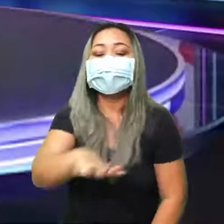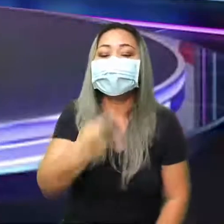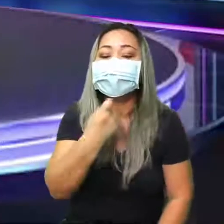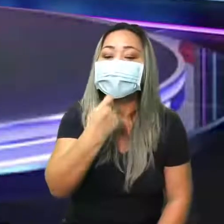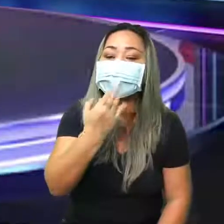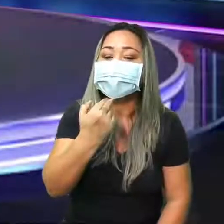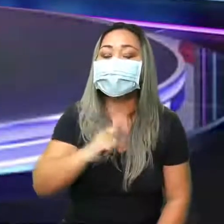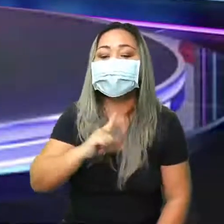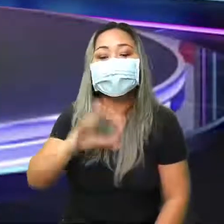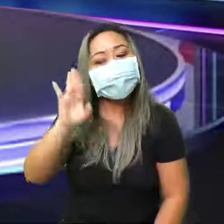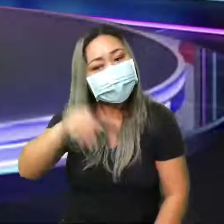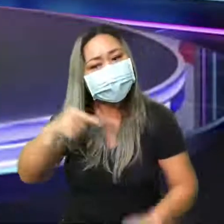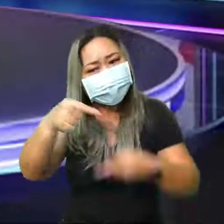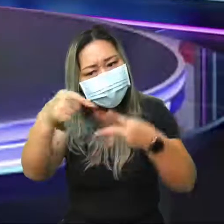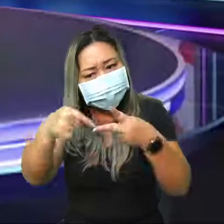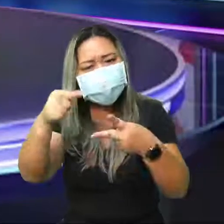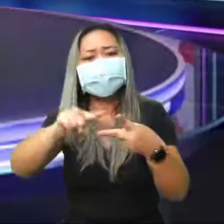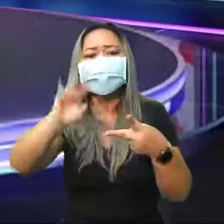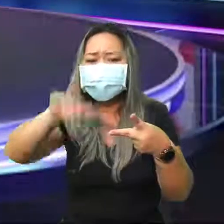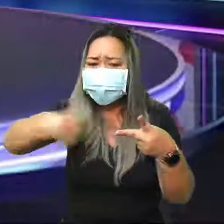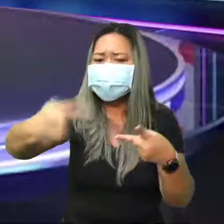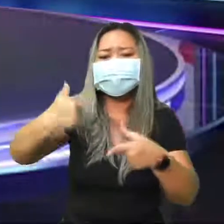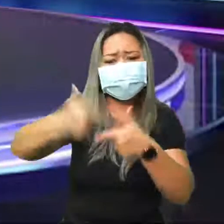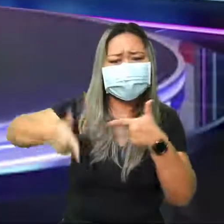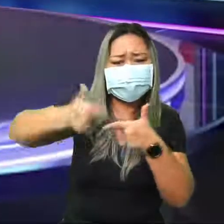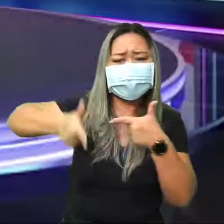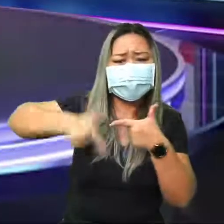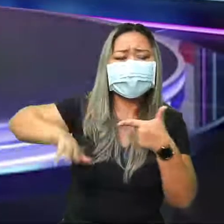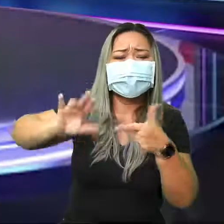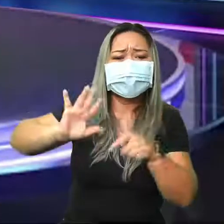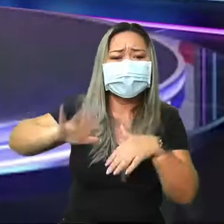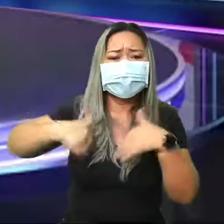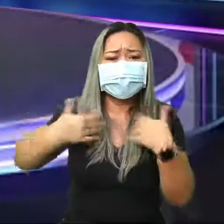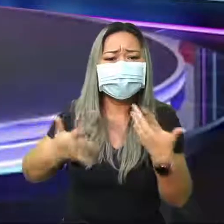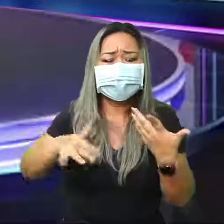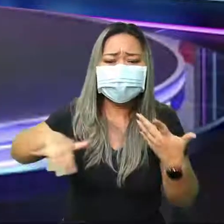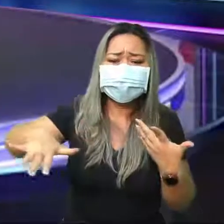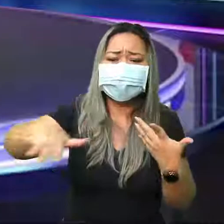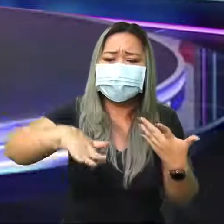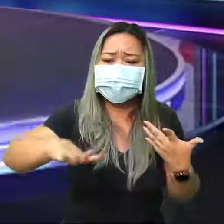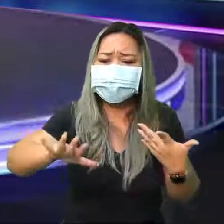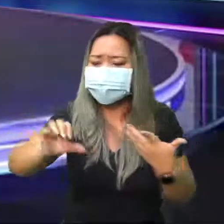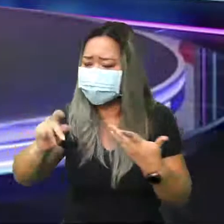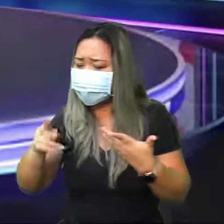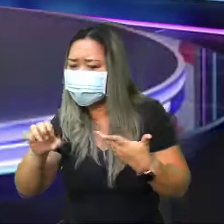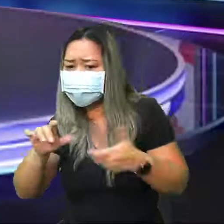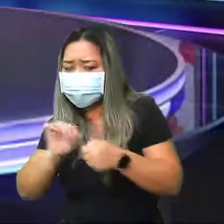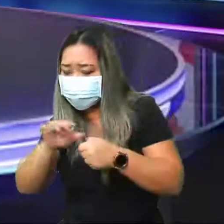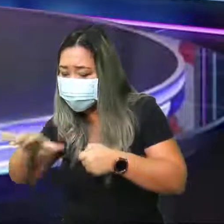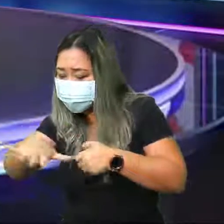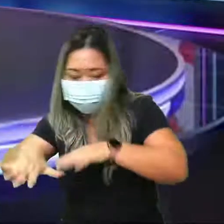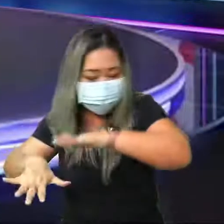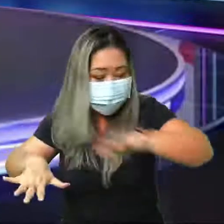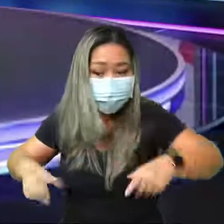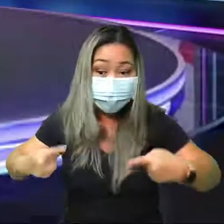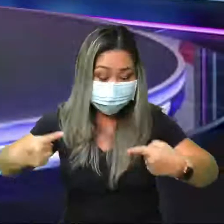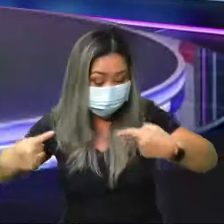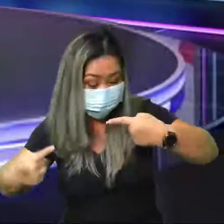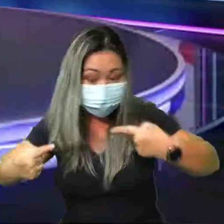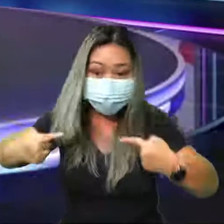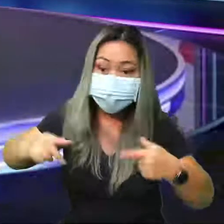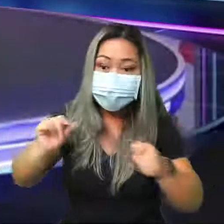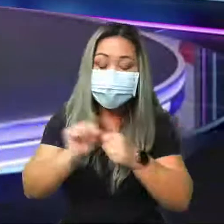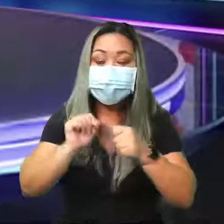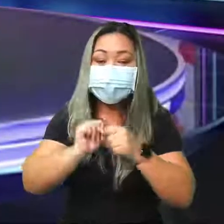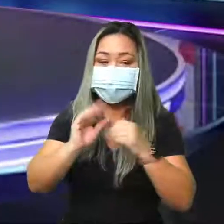alimento. São uma das situações muito, né, problemáticas para que espécies estejam inseridas no mesmo ambiente. Eles têm